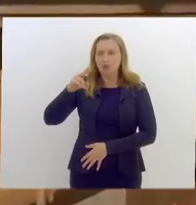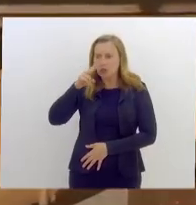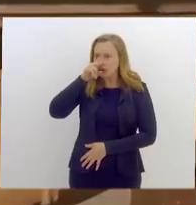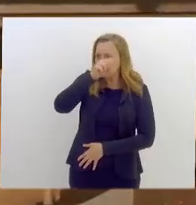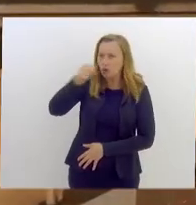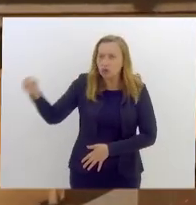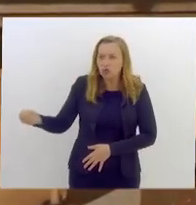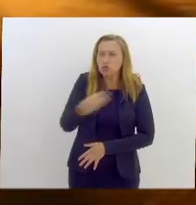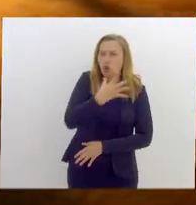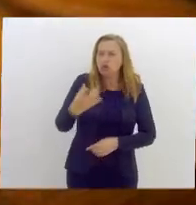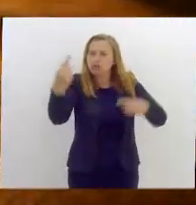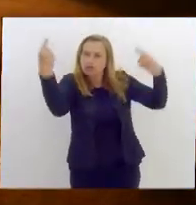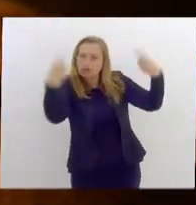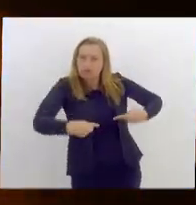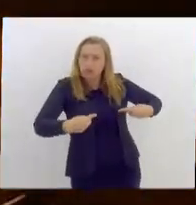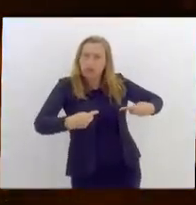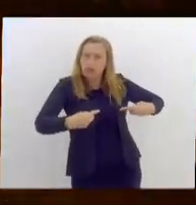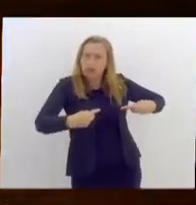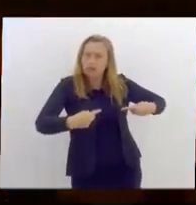novos desafios,